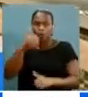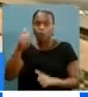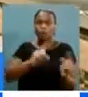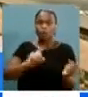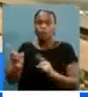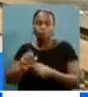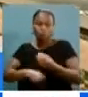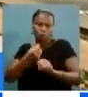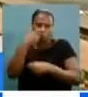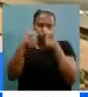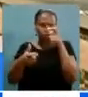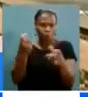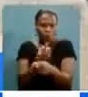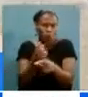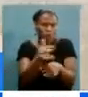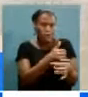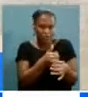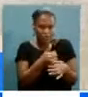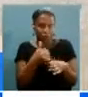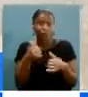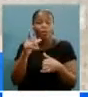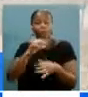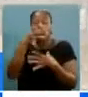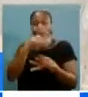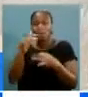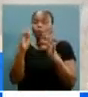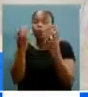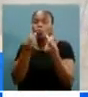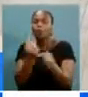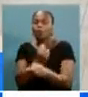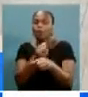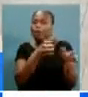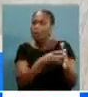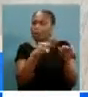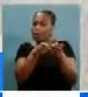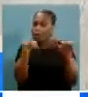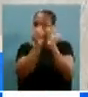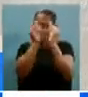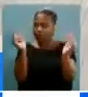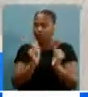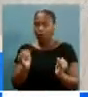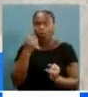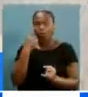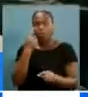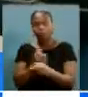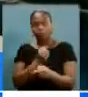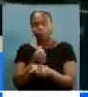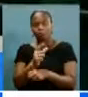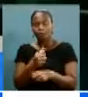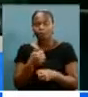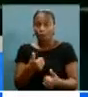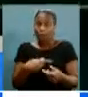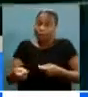mercadoria entre as ilhas, para além de garantir que a economia funcione com padrões internacionais e conhecer o funcionamento